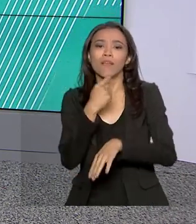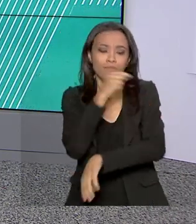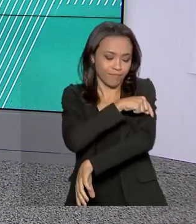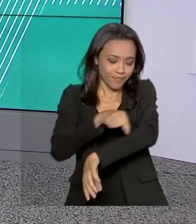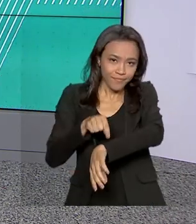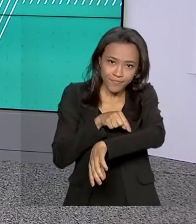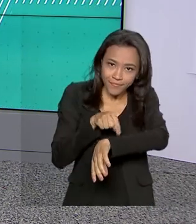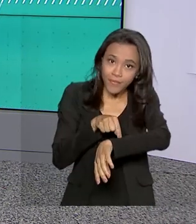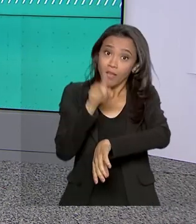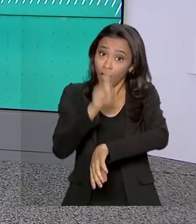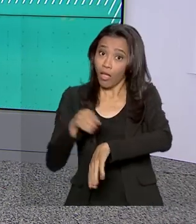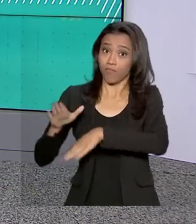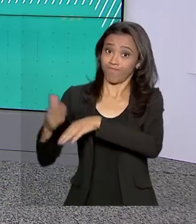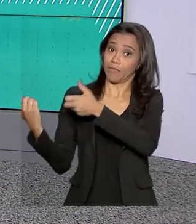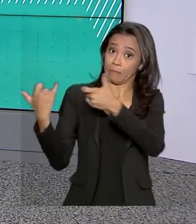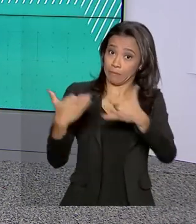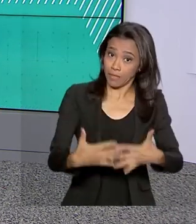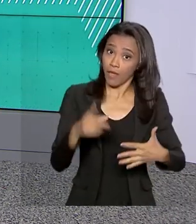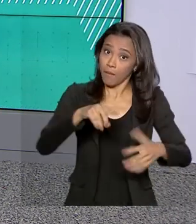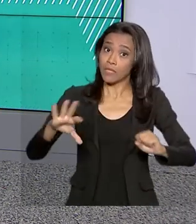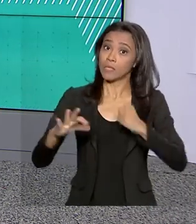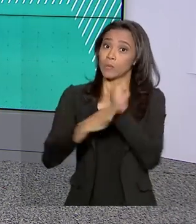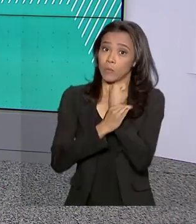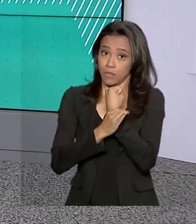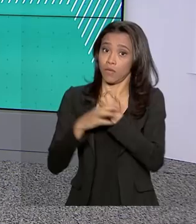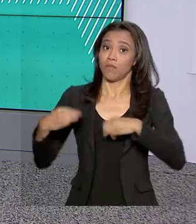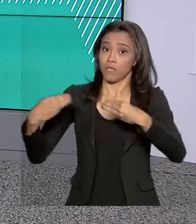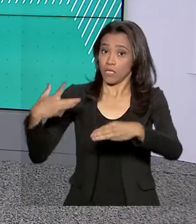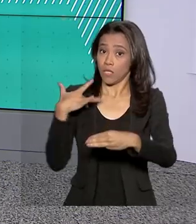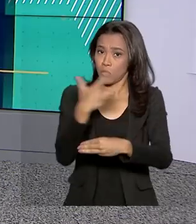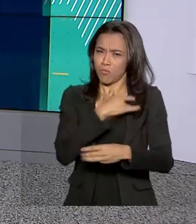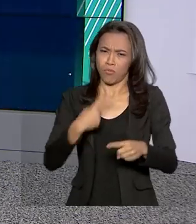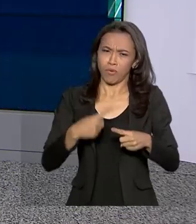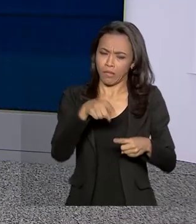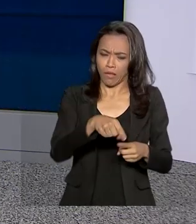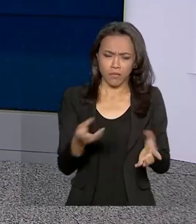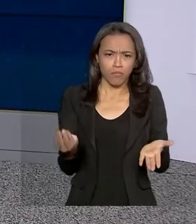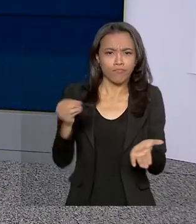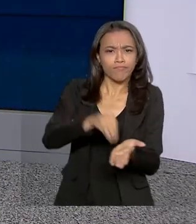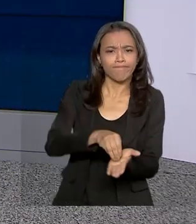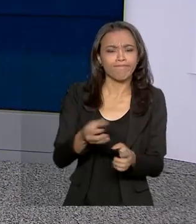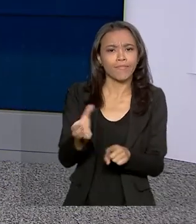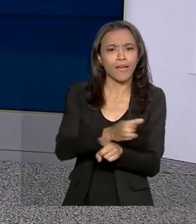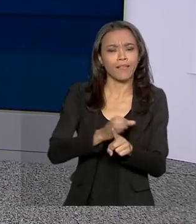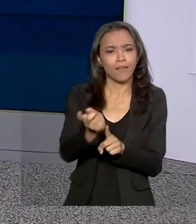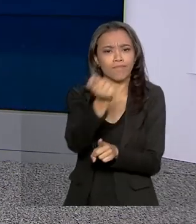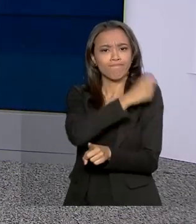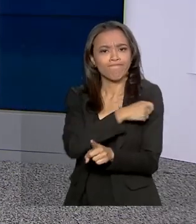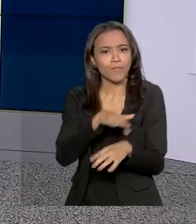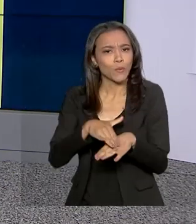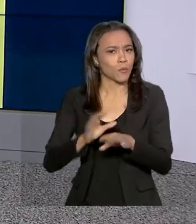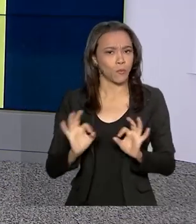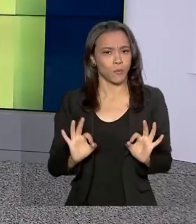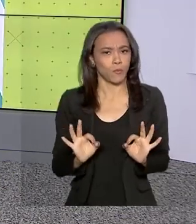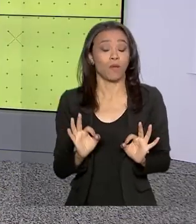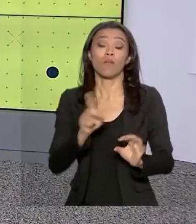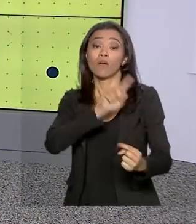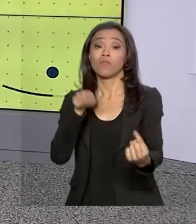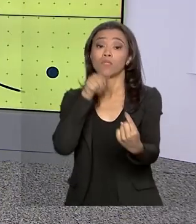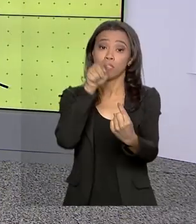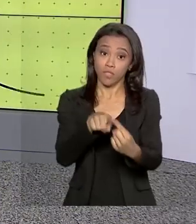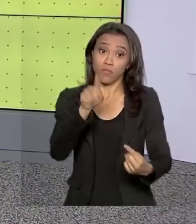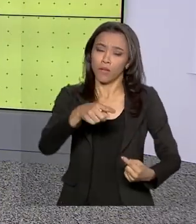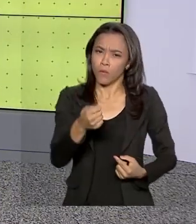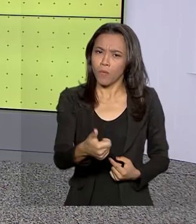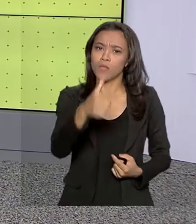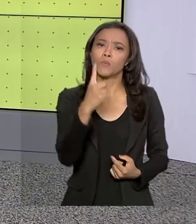medida do Ministério da Saúde é preventiva, já que essa faixa etária não está prevista no calendário vacinal da doença. A meta é imunizar